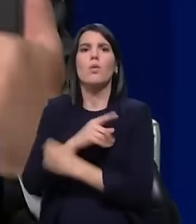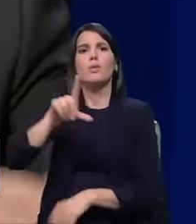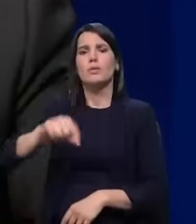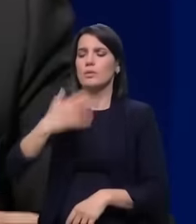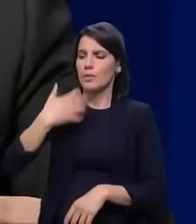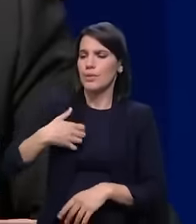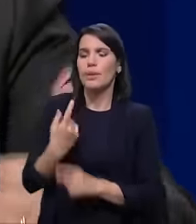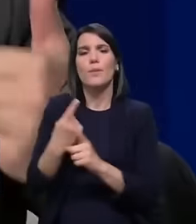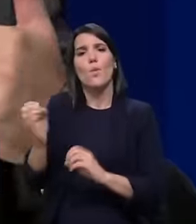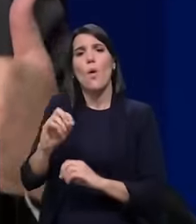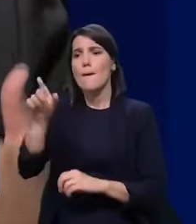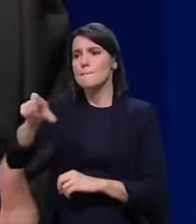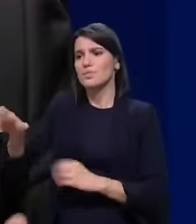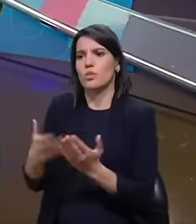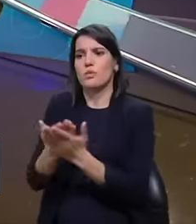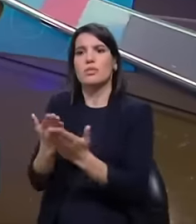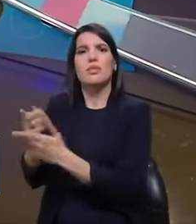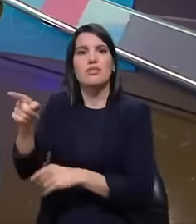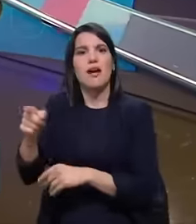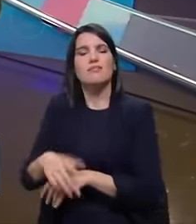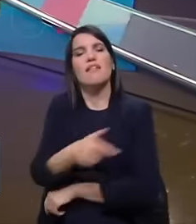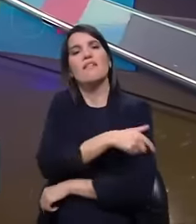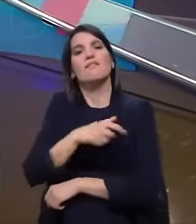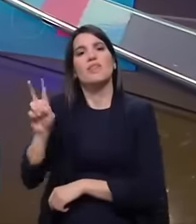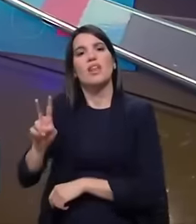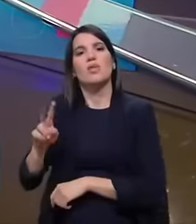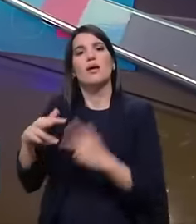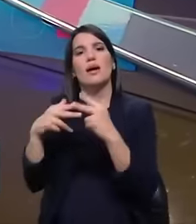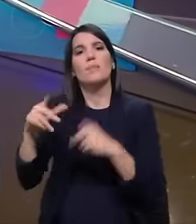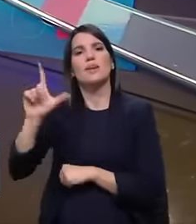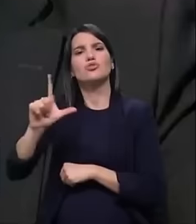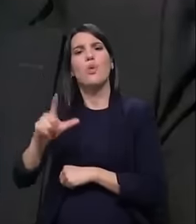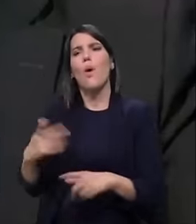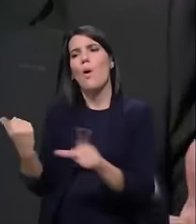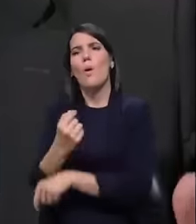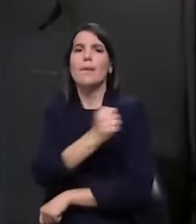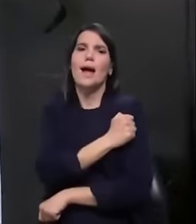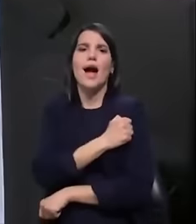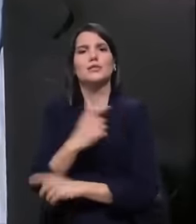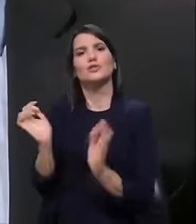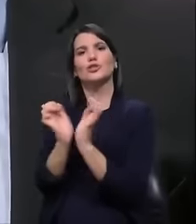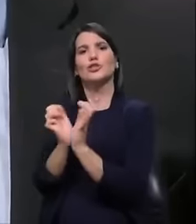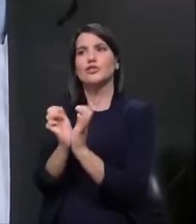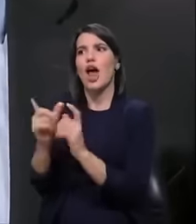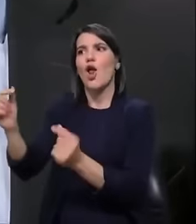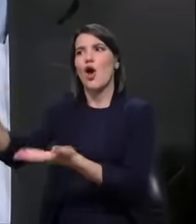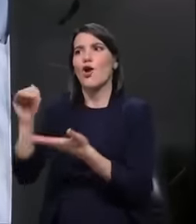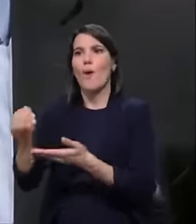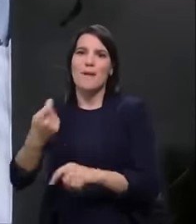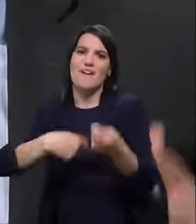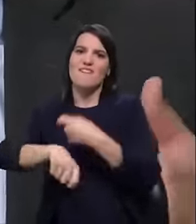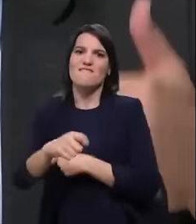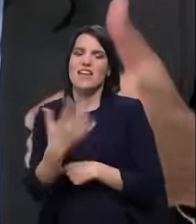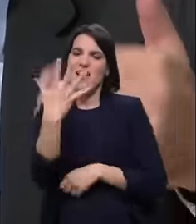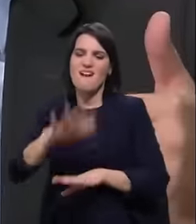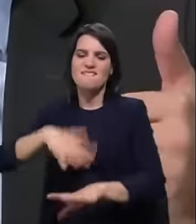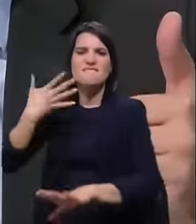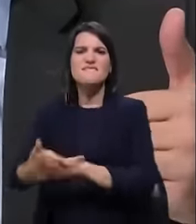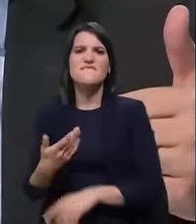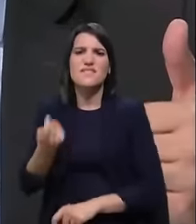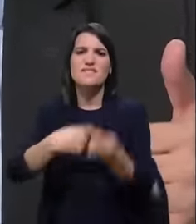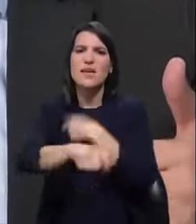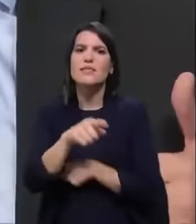orgulho de não ter candidatos que andavam a ser vereadores da Câmara de Lisboa a comprar casas à Segurança Social e a vendê-las a 5 vezes mais o preço. Isso é que se